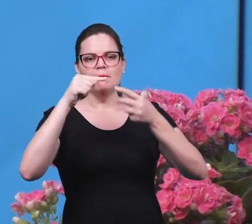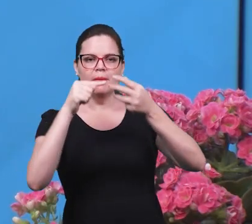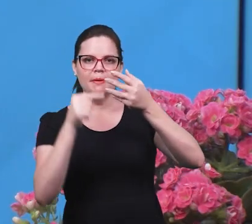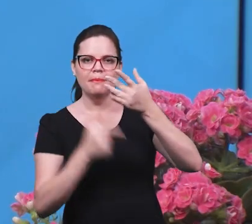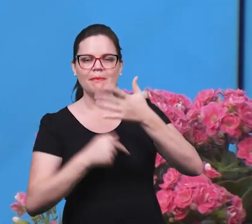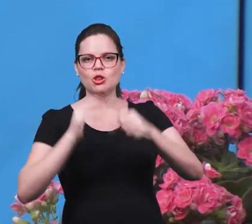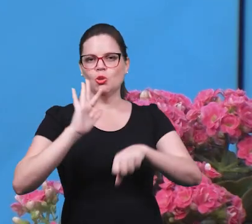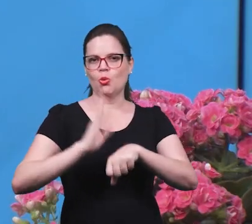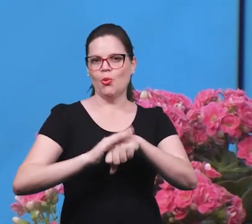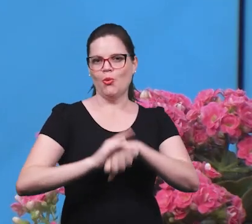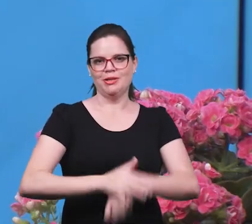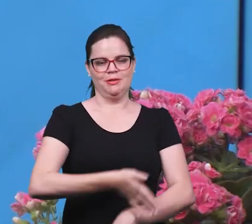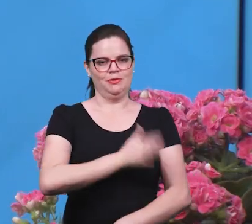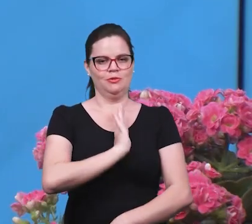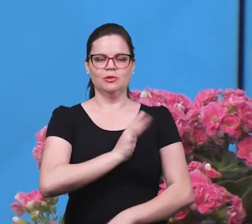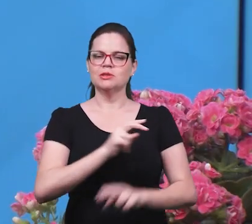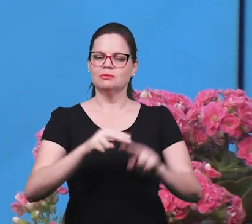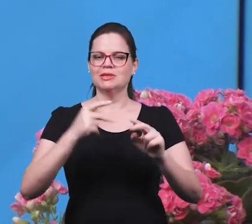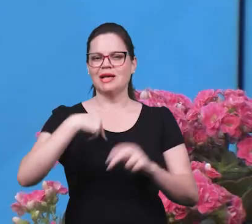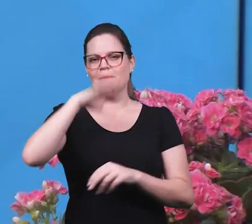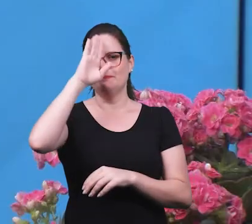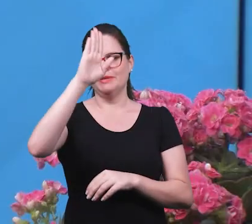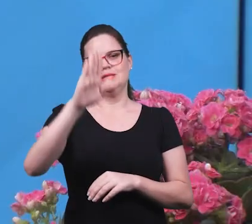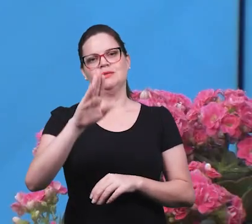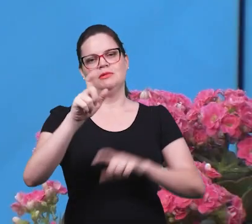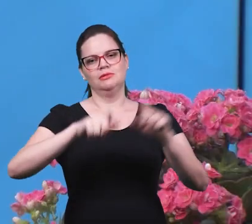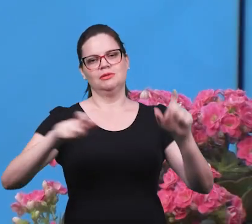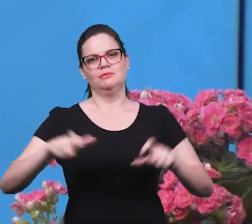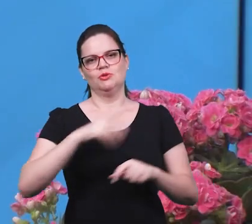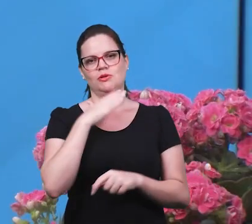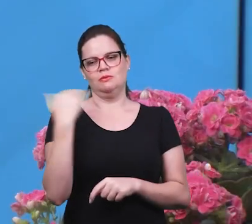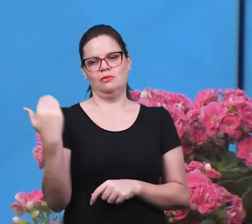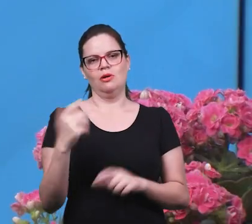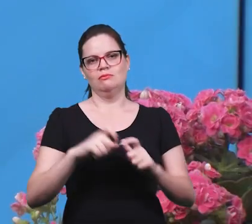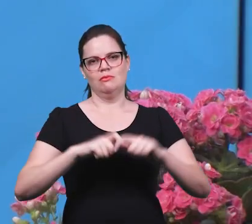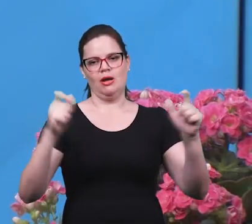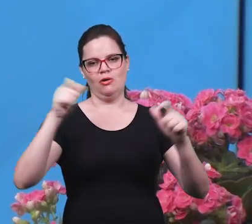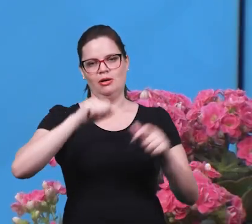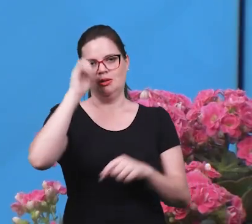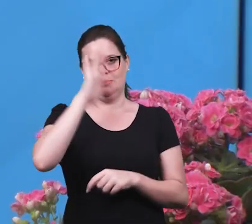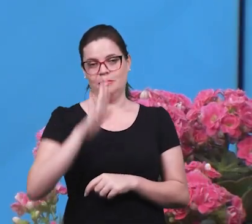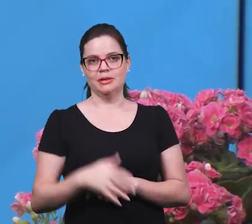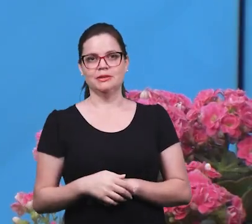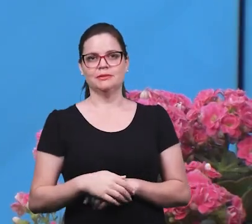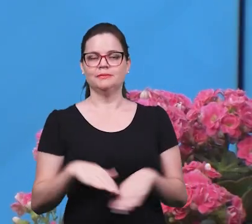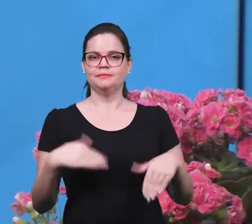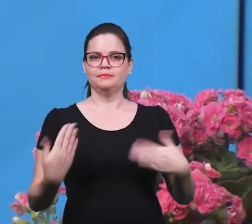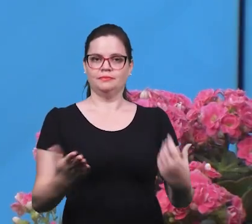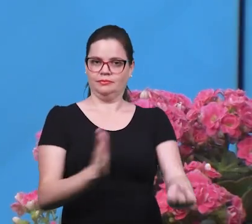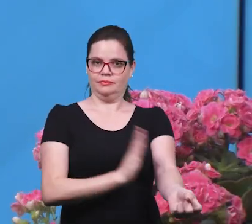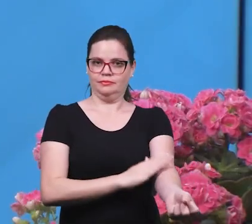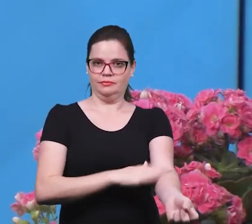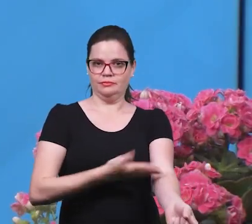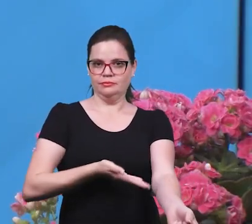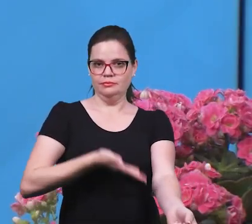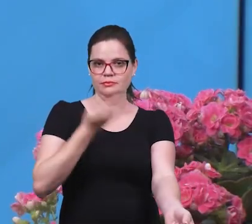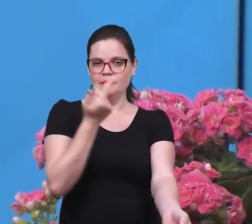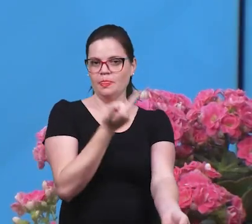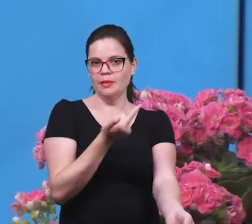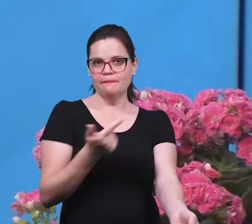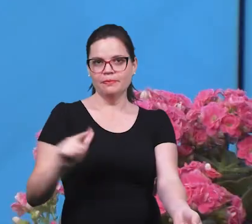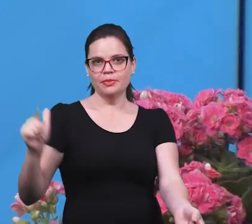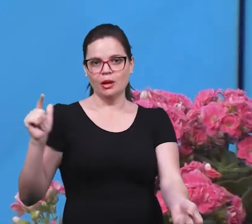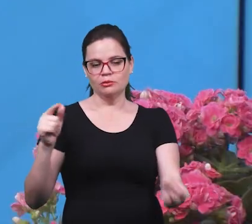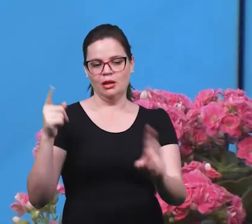principal causa de mortalidade no mundo. Então, nessa hipertensão, a gente, apesar de não ter todos os